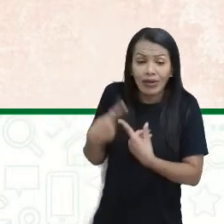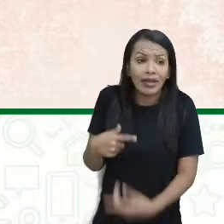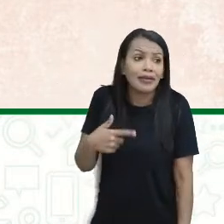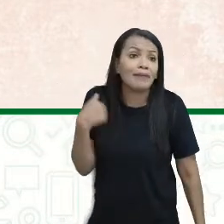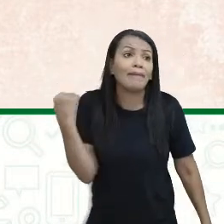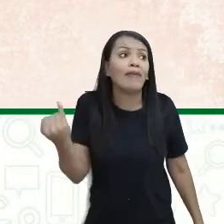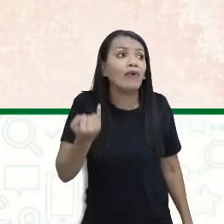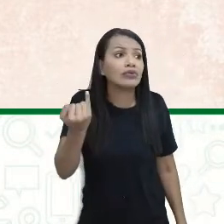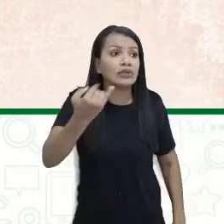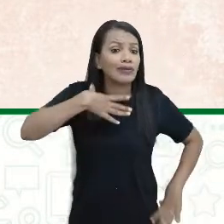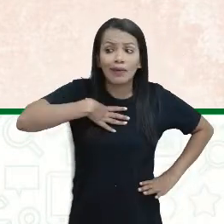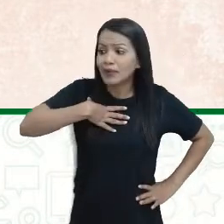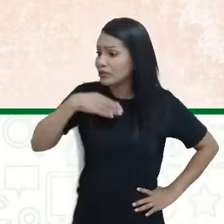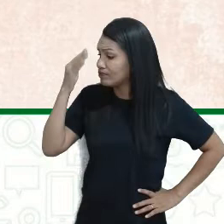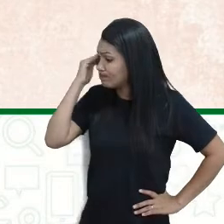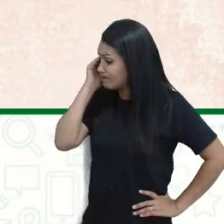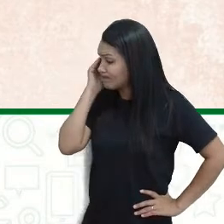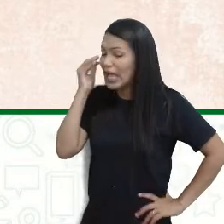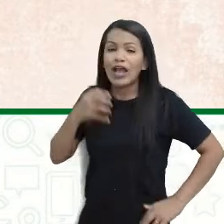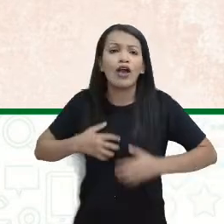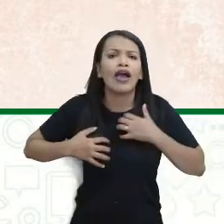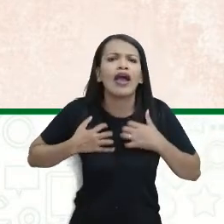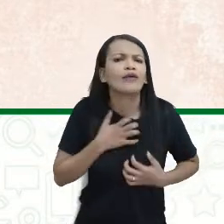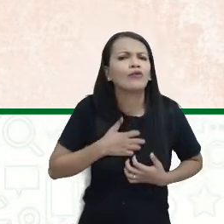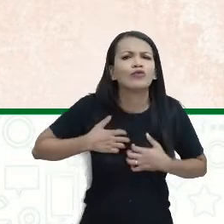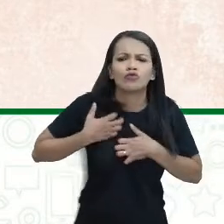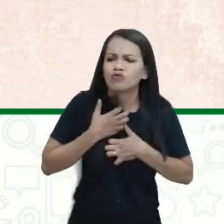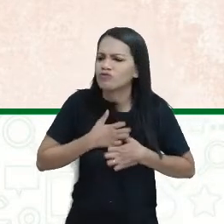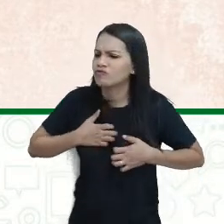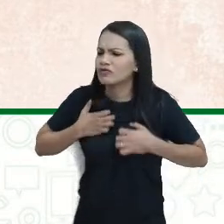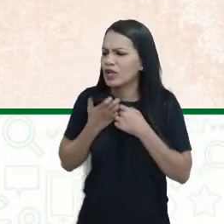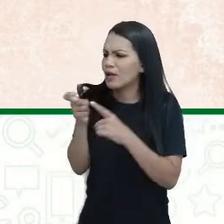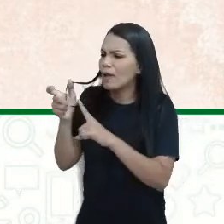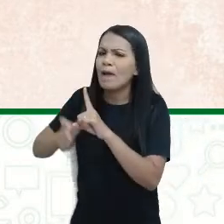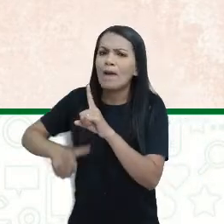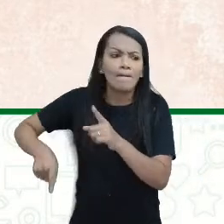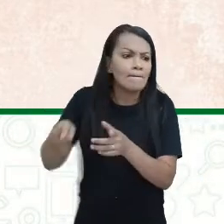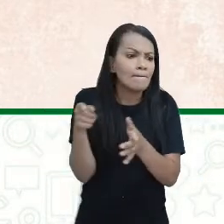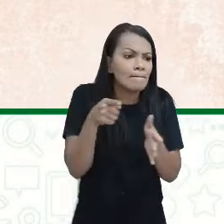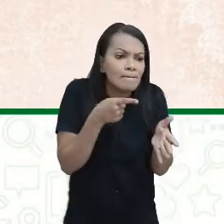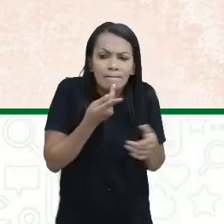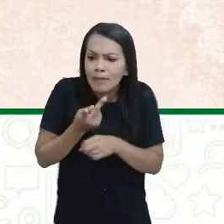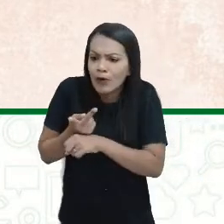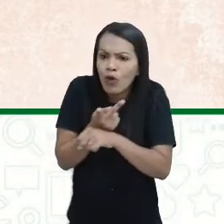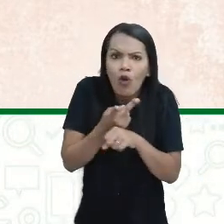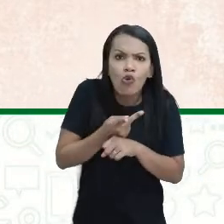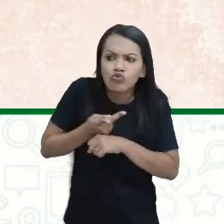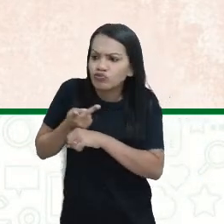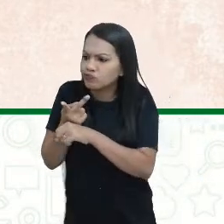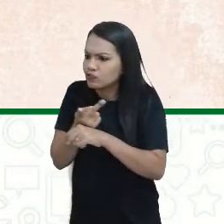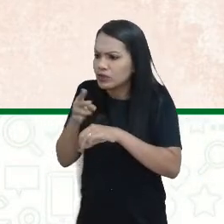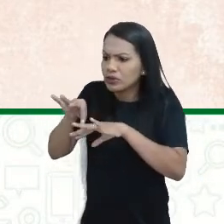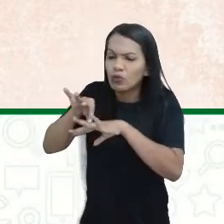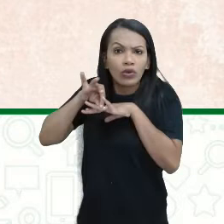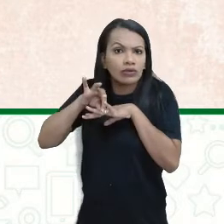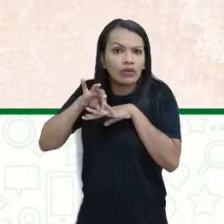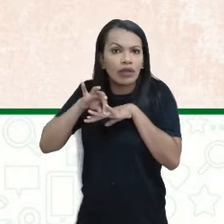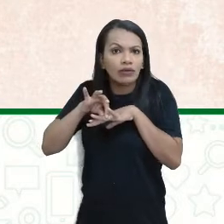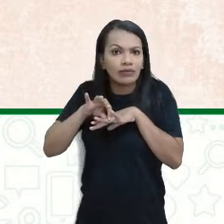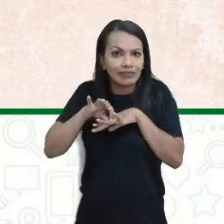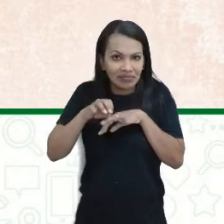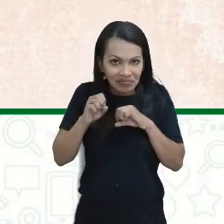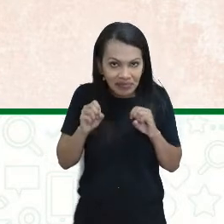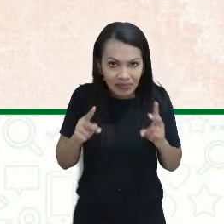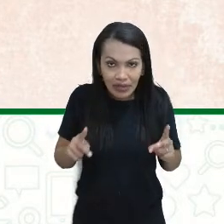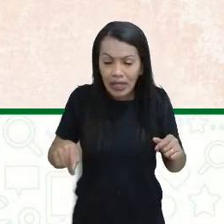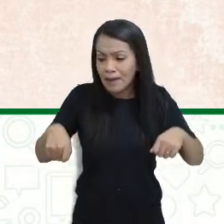o conflito vai ser a angústia da personagem procurando o seu anel. Tá bom? Não